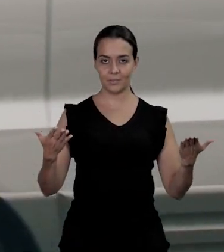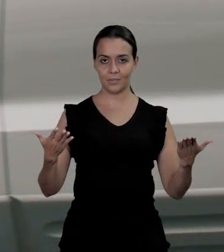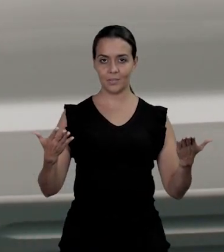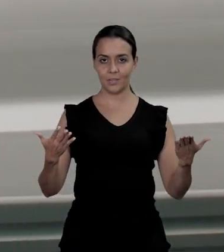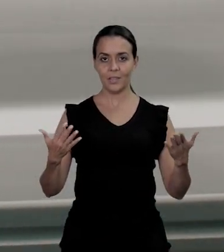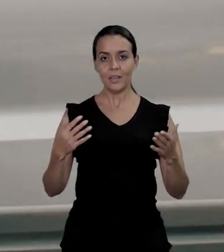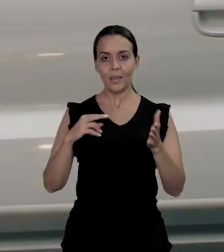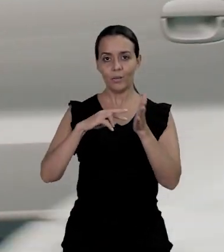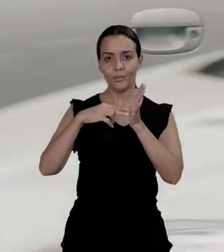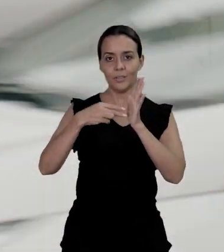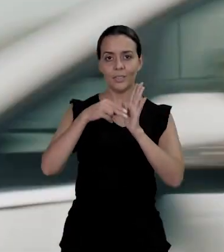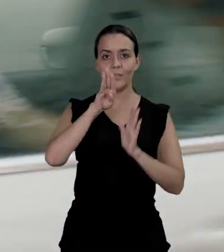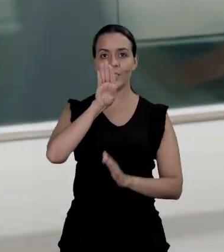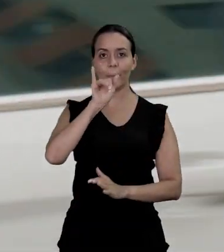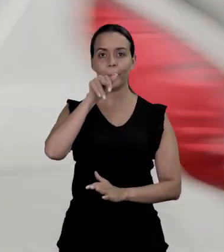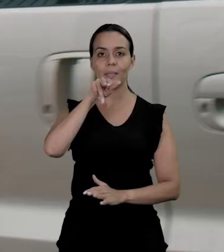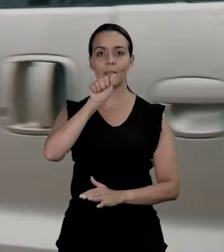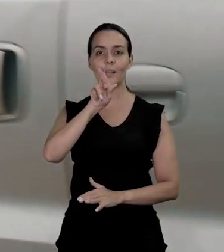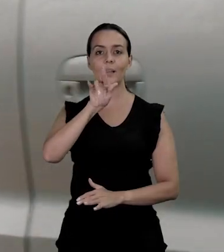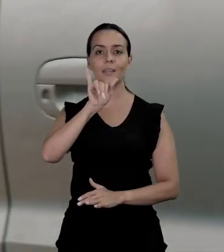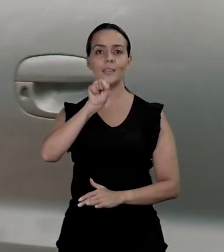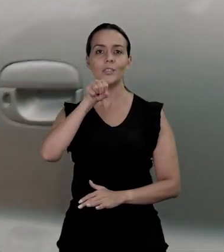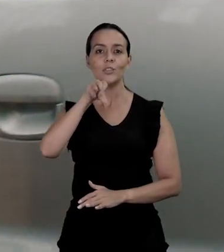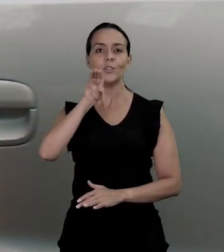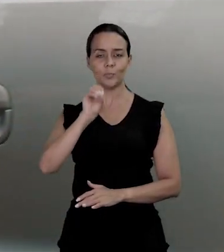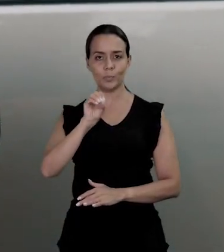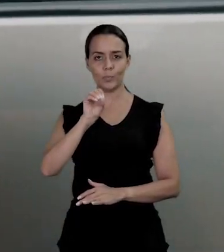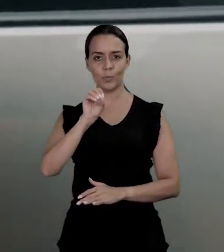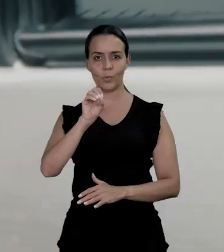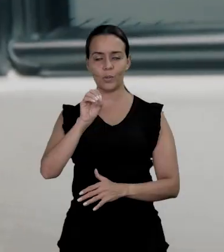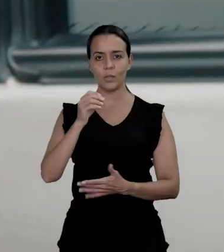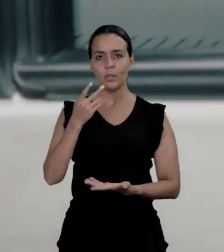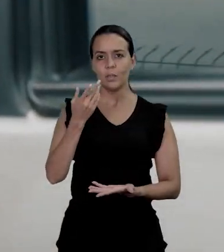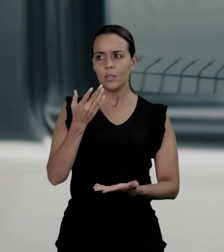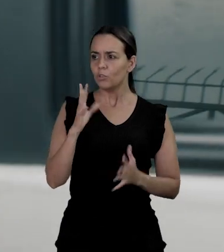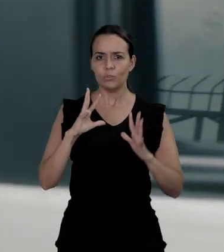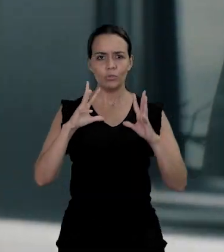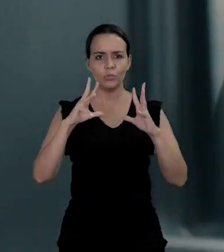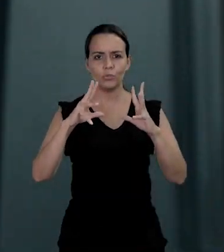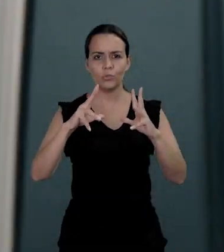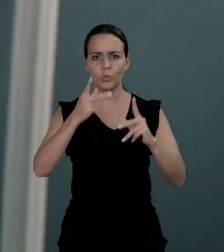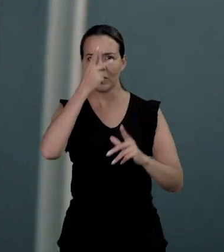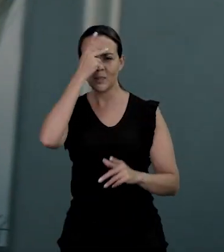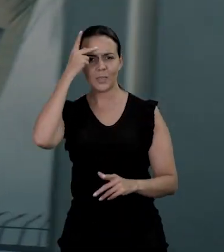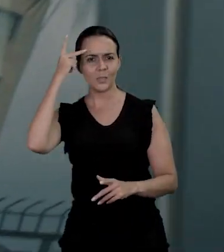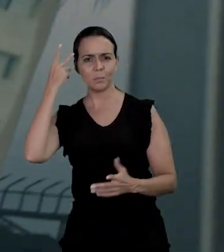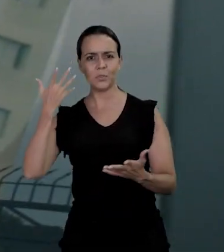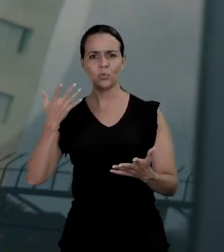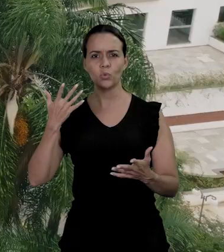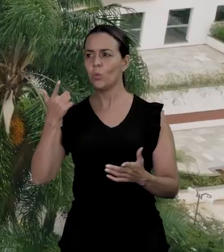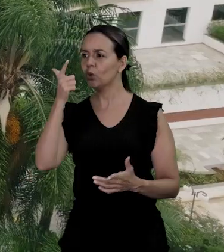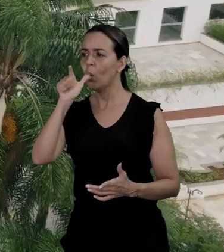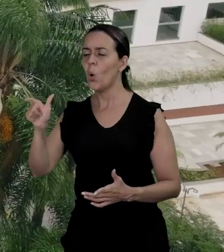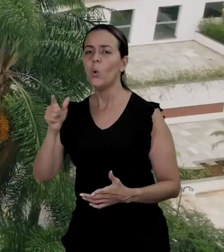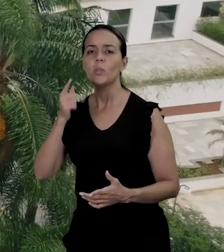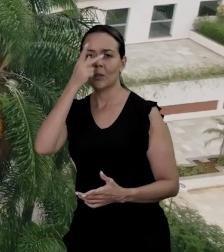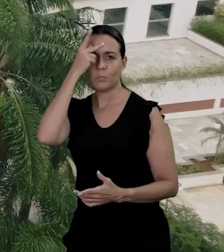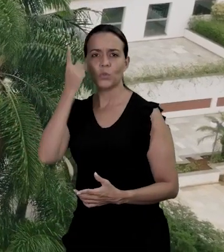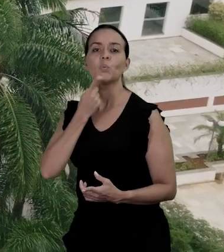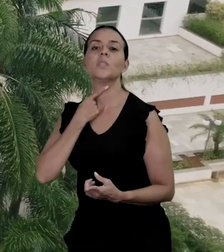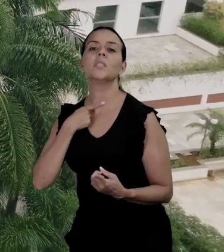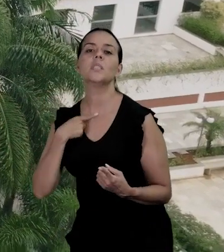possíveis e que acabam sendo muito limitantes na própria definição de binarismo. Nós somos um amontoado